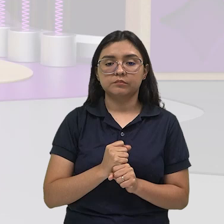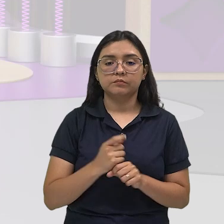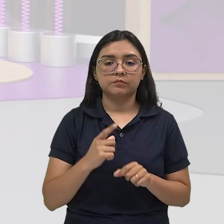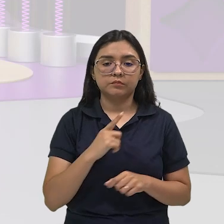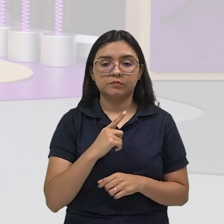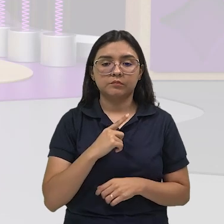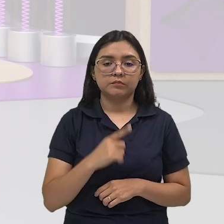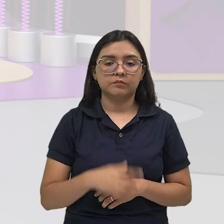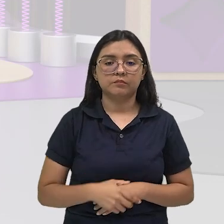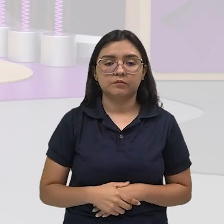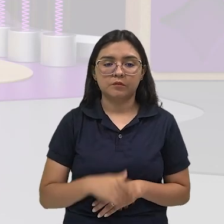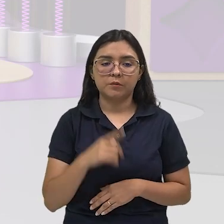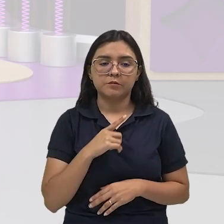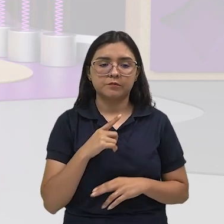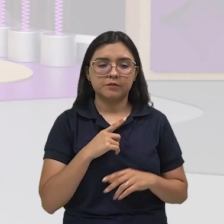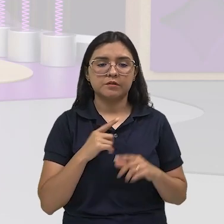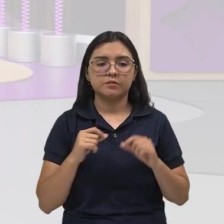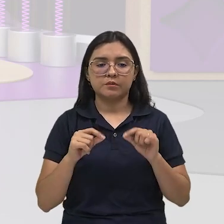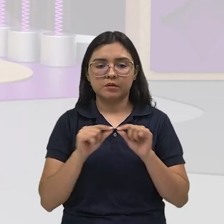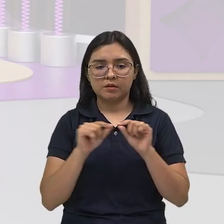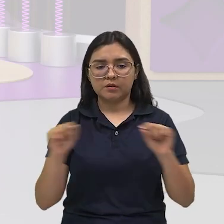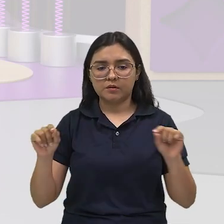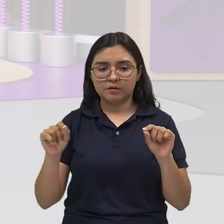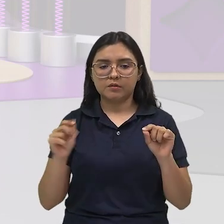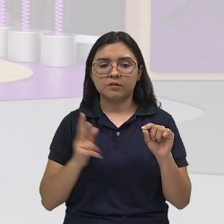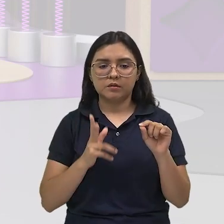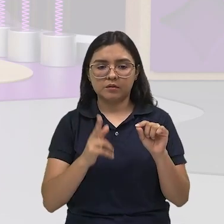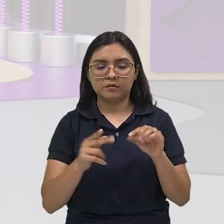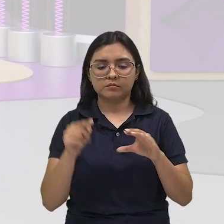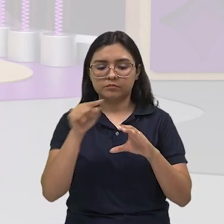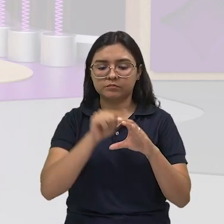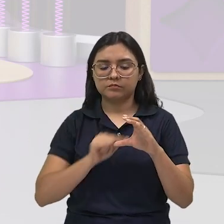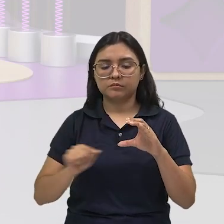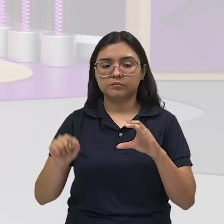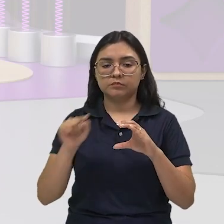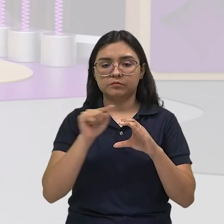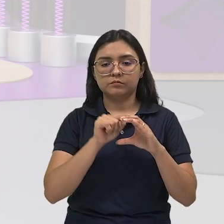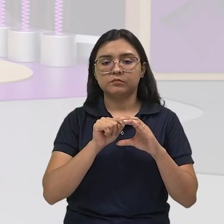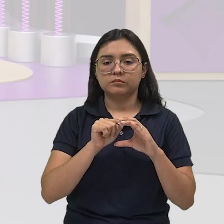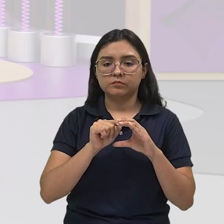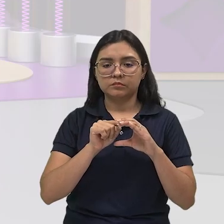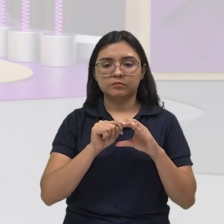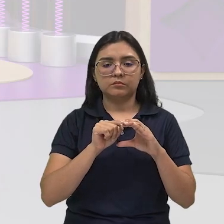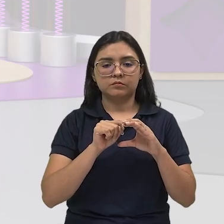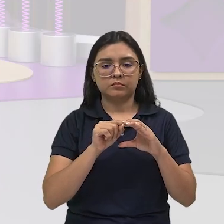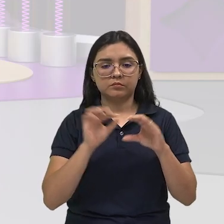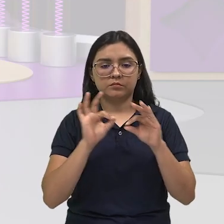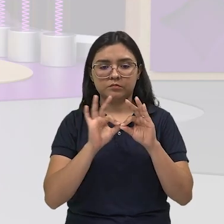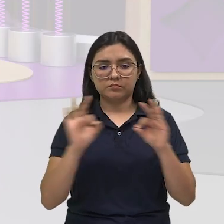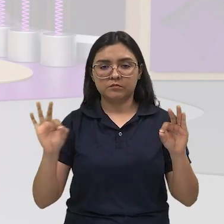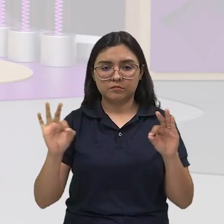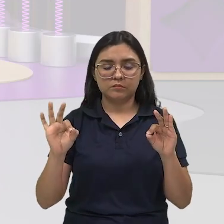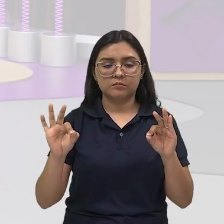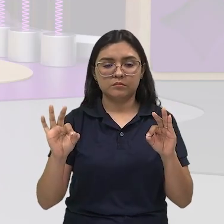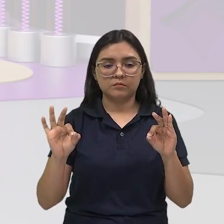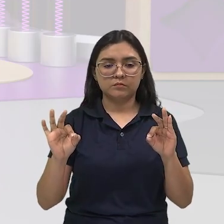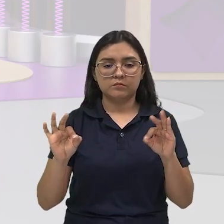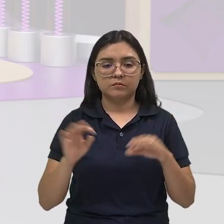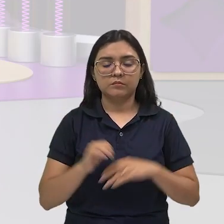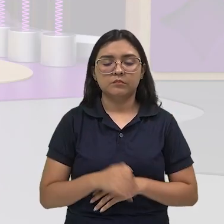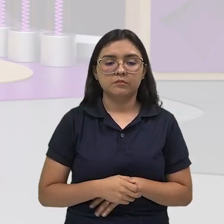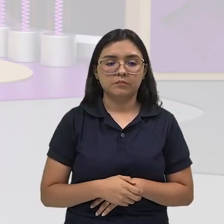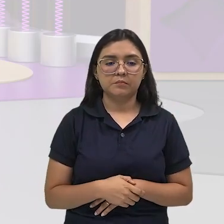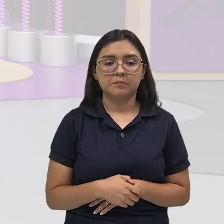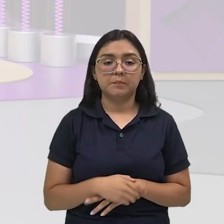tamanho, é como se eu tivesse cortado, né, em forma circular, como se eu tivesse cortado e estivesse